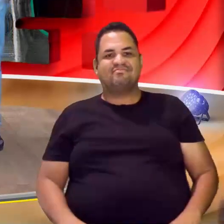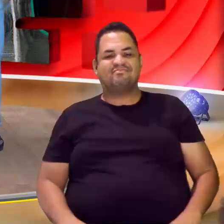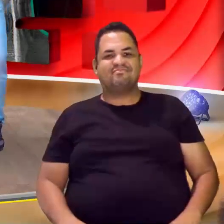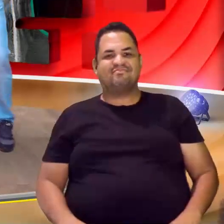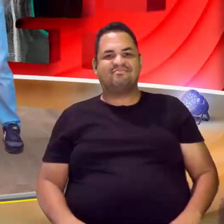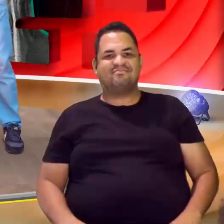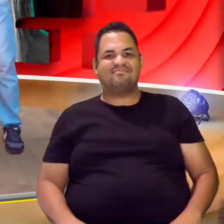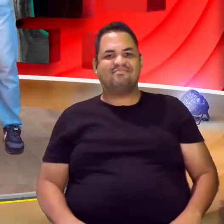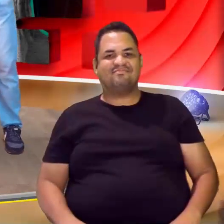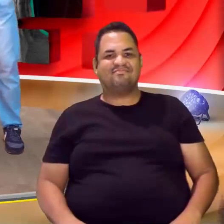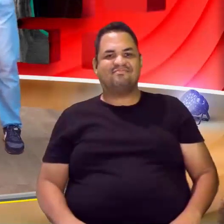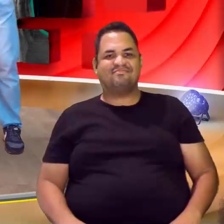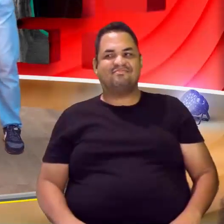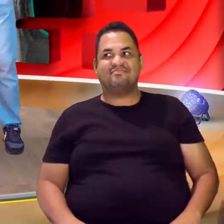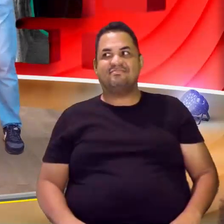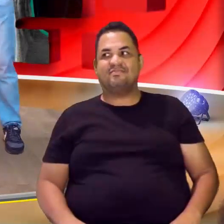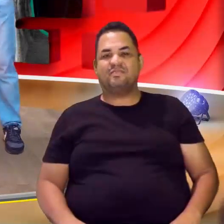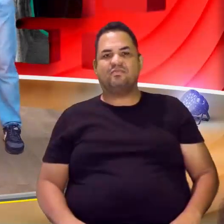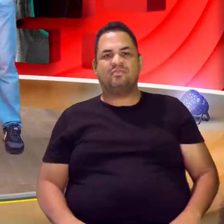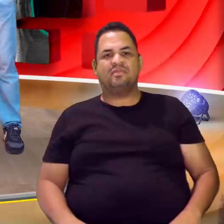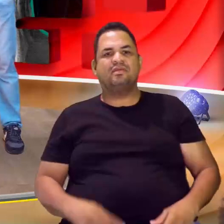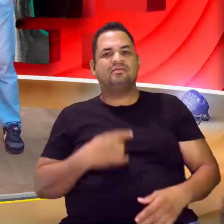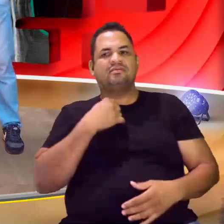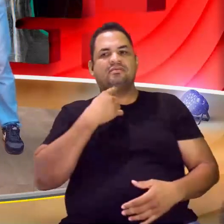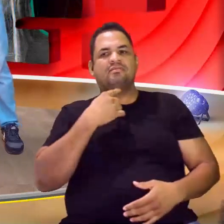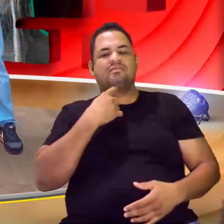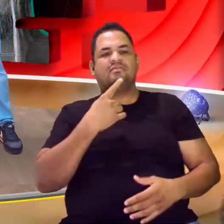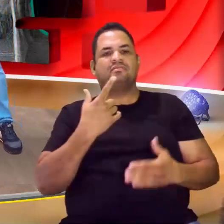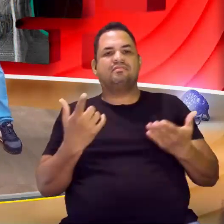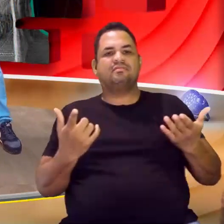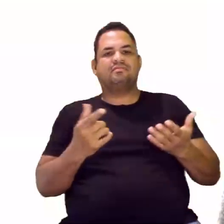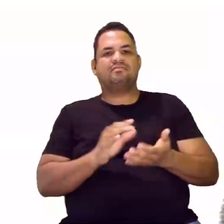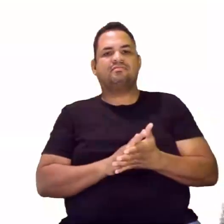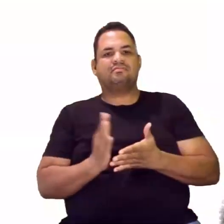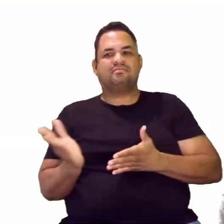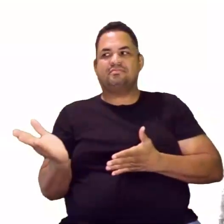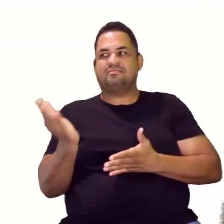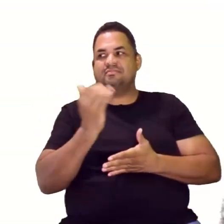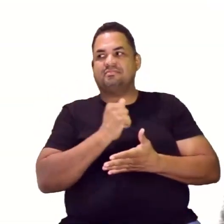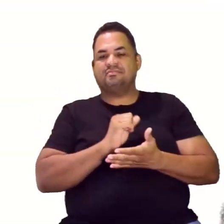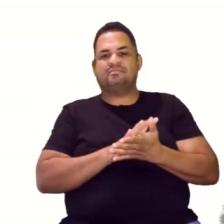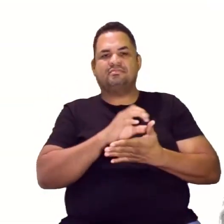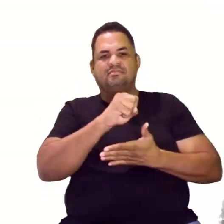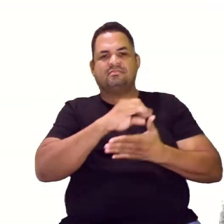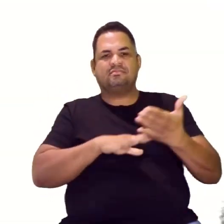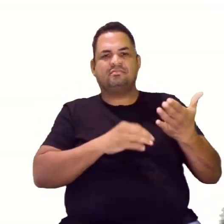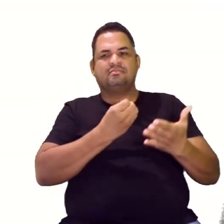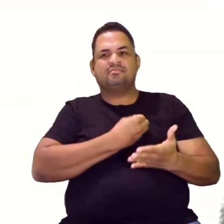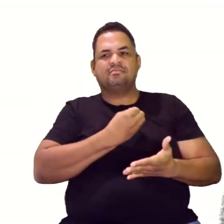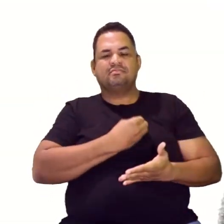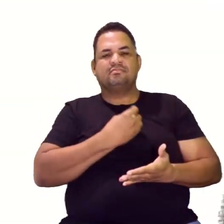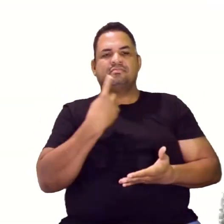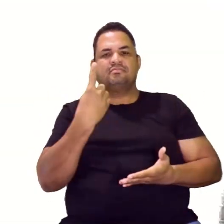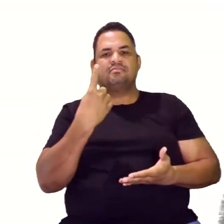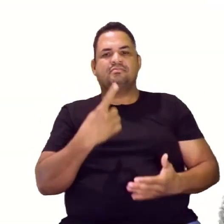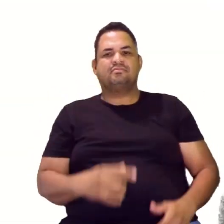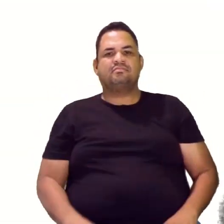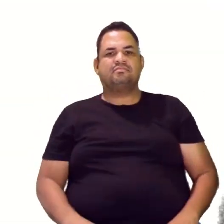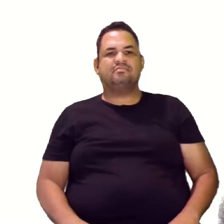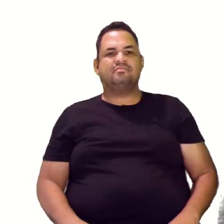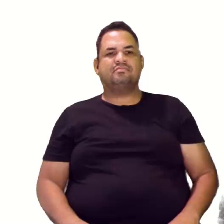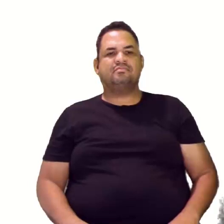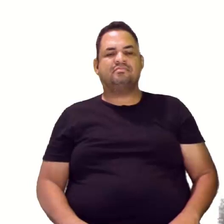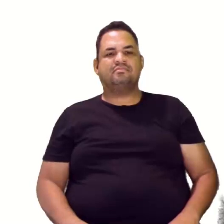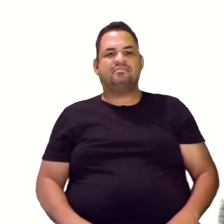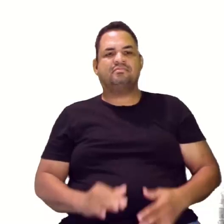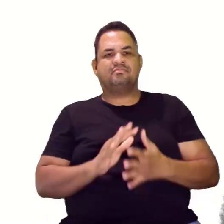hein? Vamos ver, vamos chegar lá para ver. Vamos lá tirar as dúvidas, então? Vem com a gente para a questão de número 1. Bora ver.